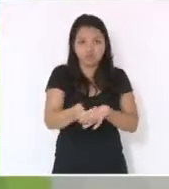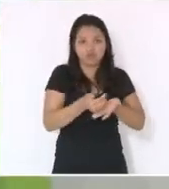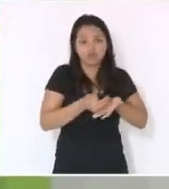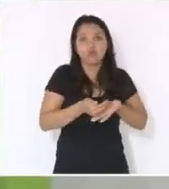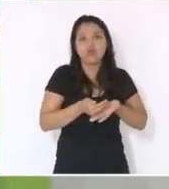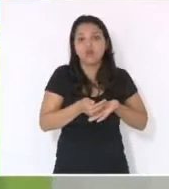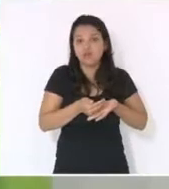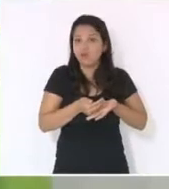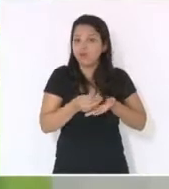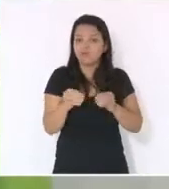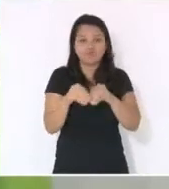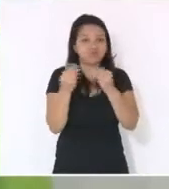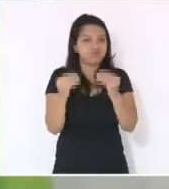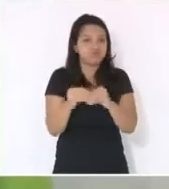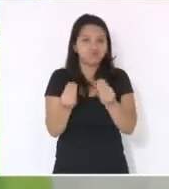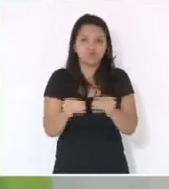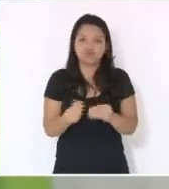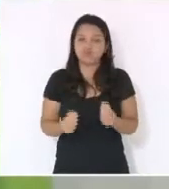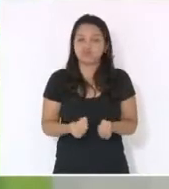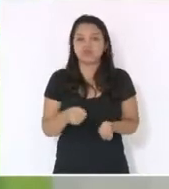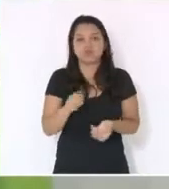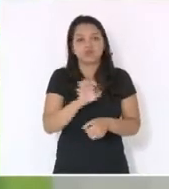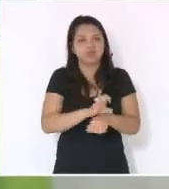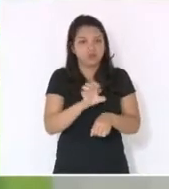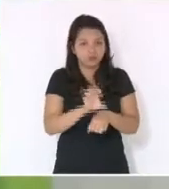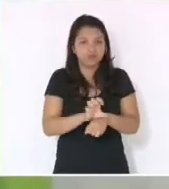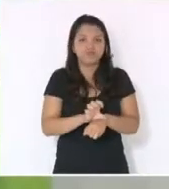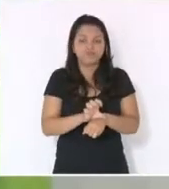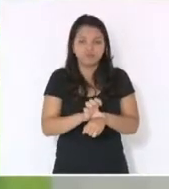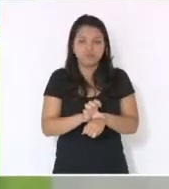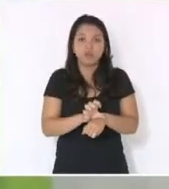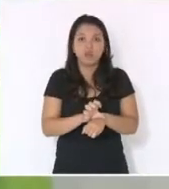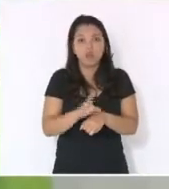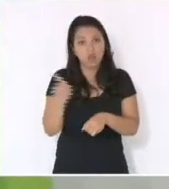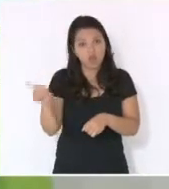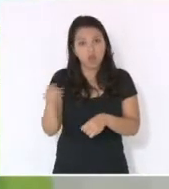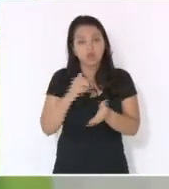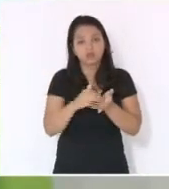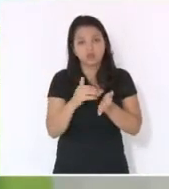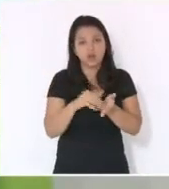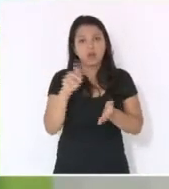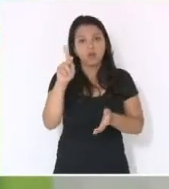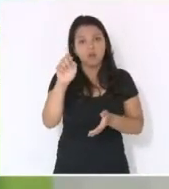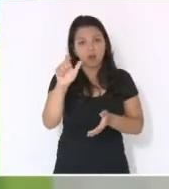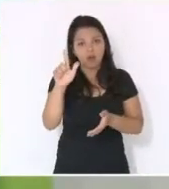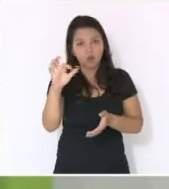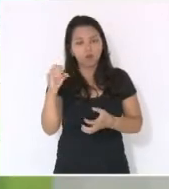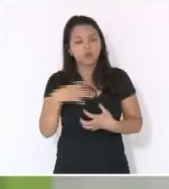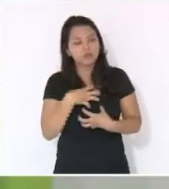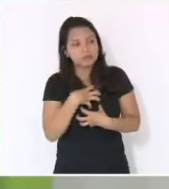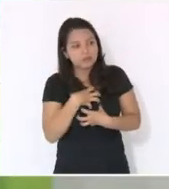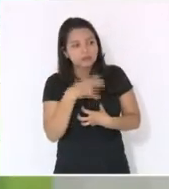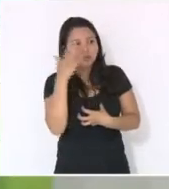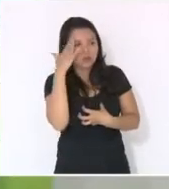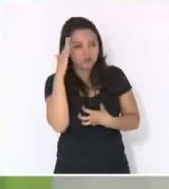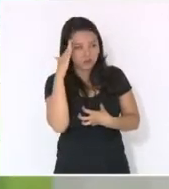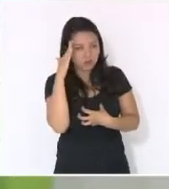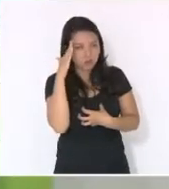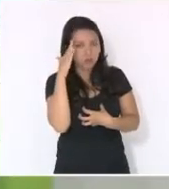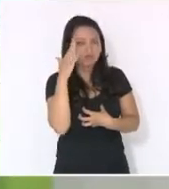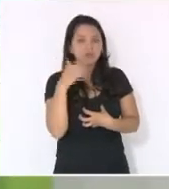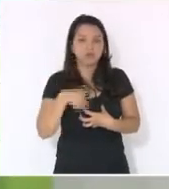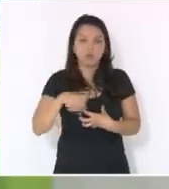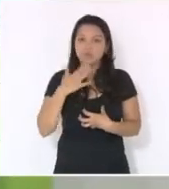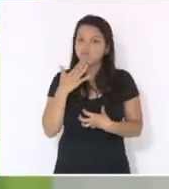grande. E o secretário Paulo Eli foi sensível, deputado Valduga, e atendeu o nosso pedido. O deputado